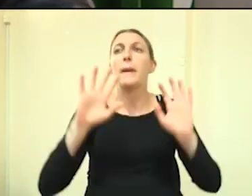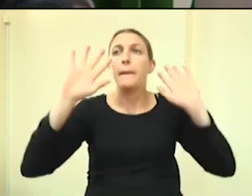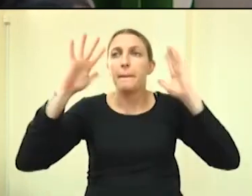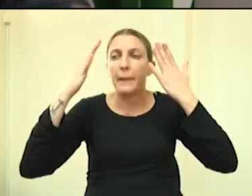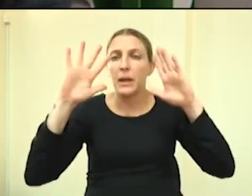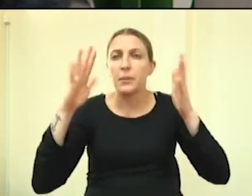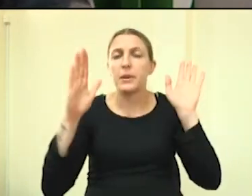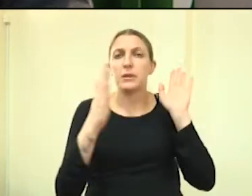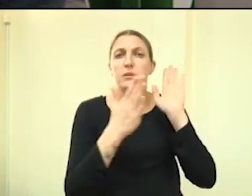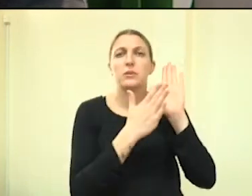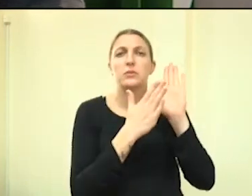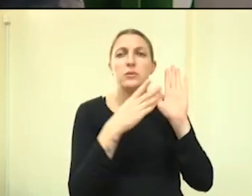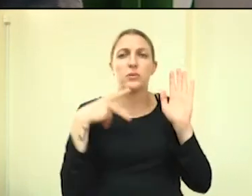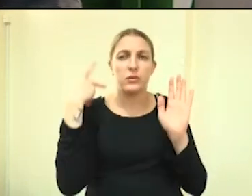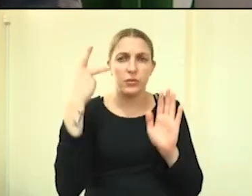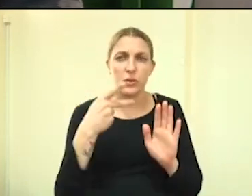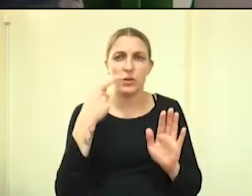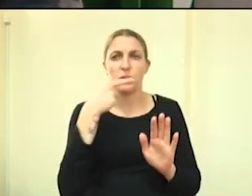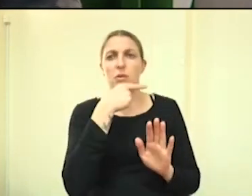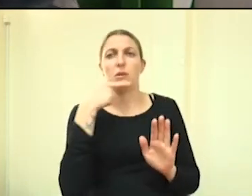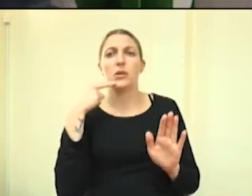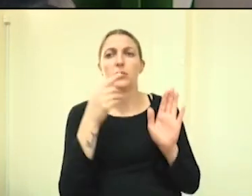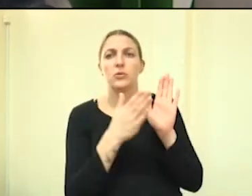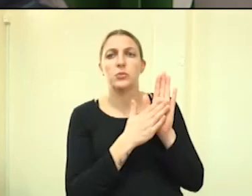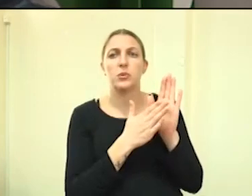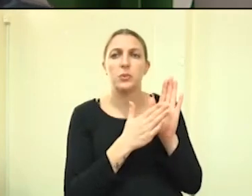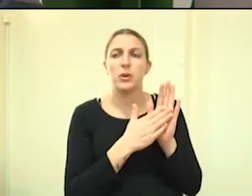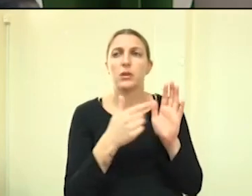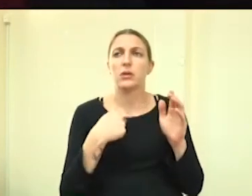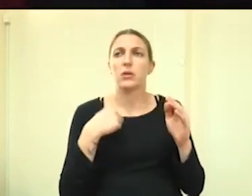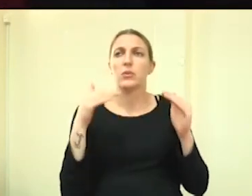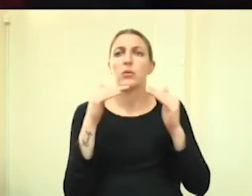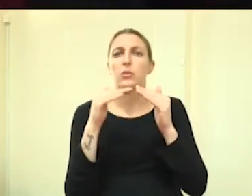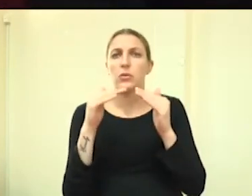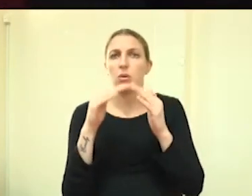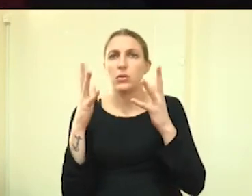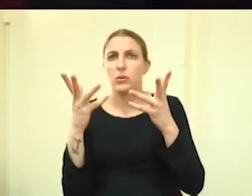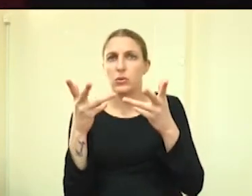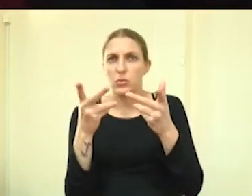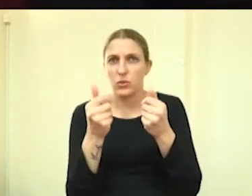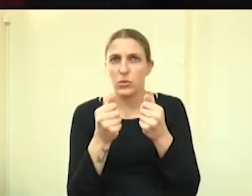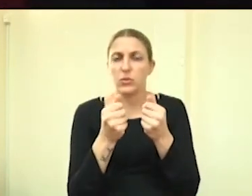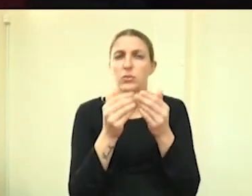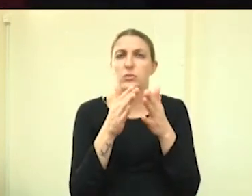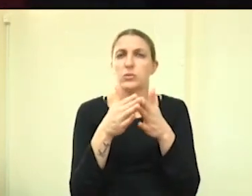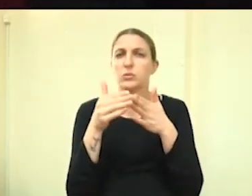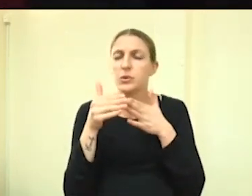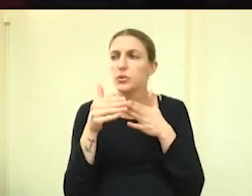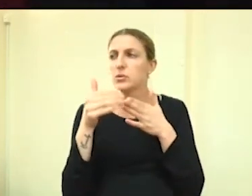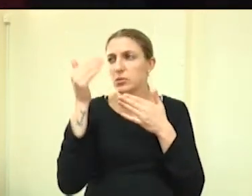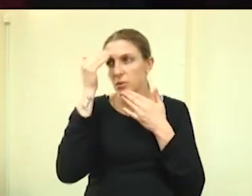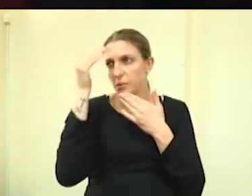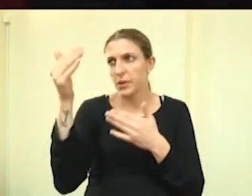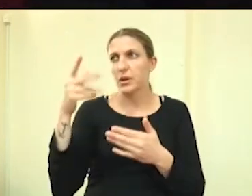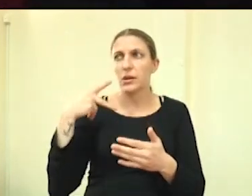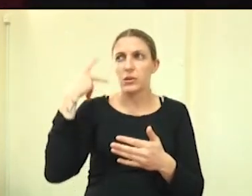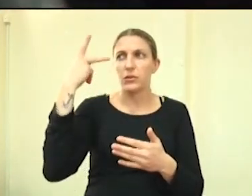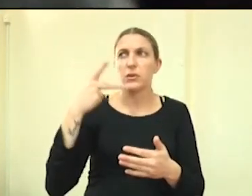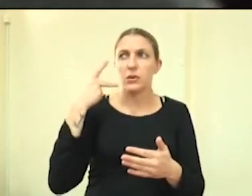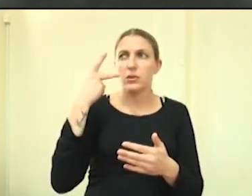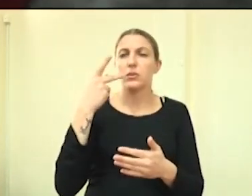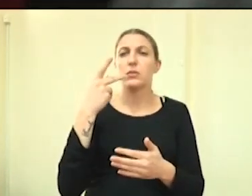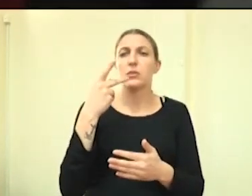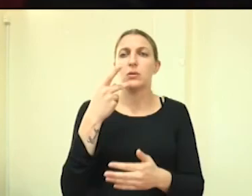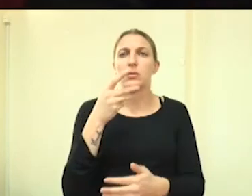favorável, senhor presidente, a todos os pedidos de informação e providência. Obrigado. Obrigado, nobre colega vereador Mário. Com a palavra, o nobre colega